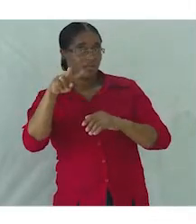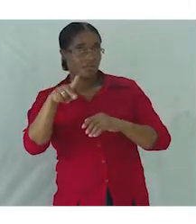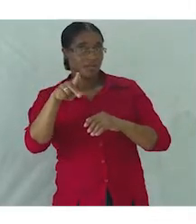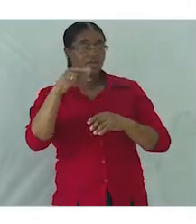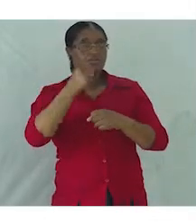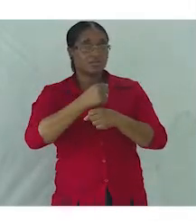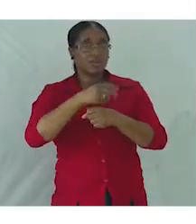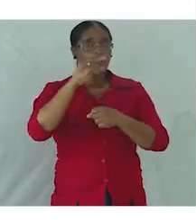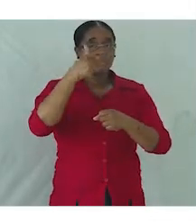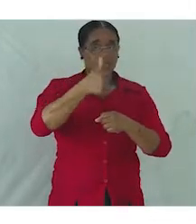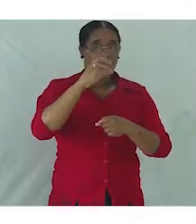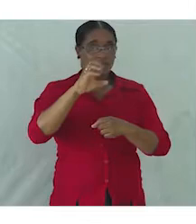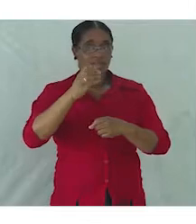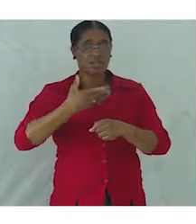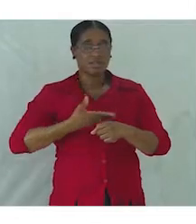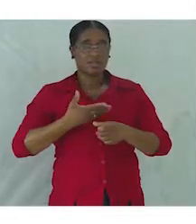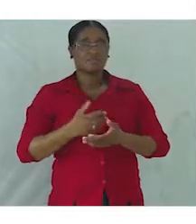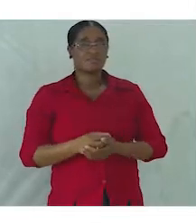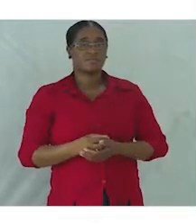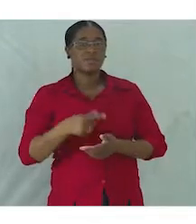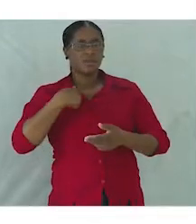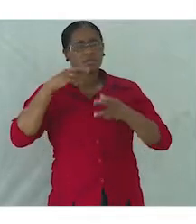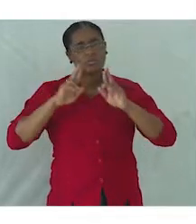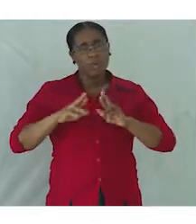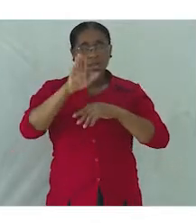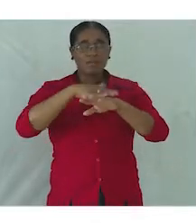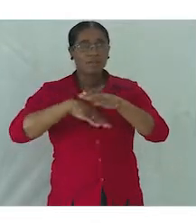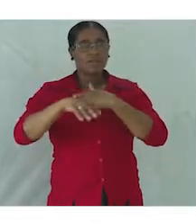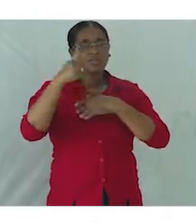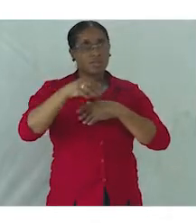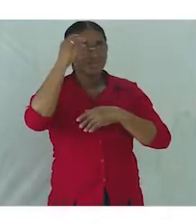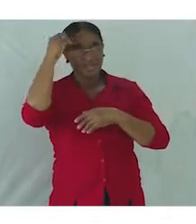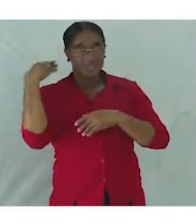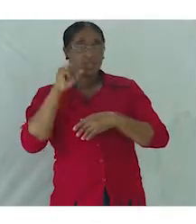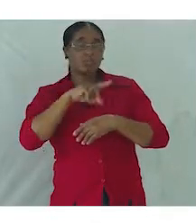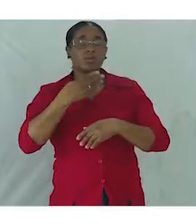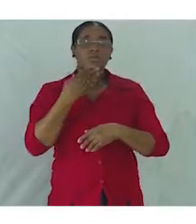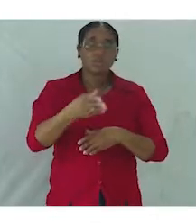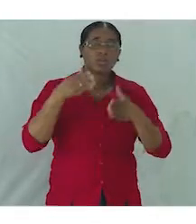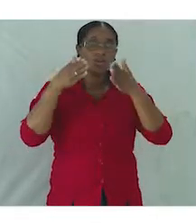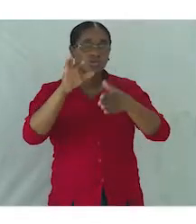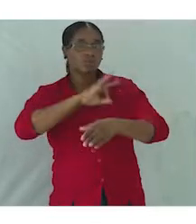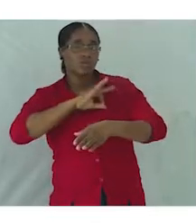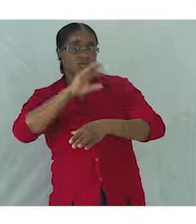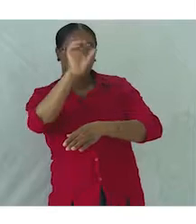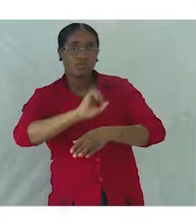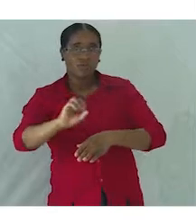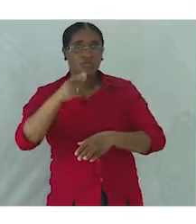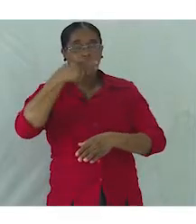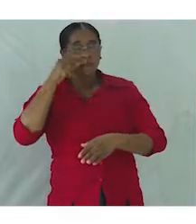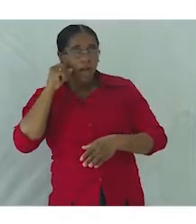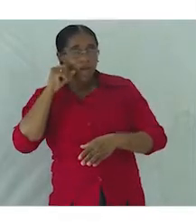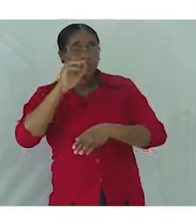exercícios B, C e D. Espero que vocês façam bem. Não se esqueçam, podem pedir ajuda aos vossos professores, aos vossos